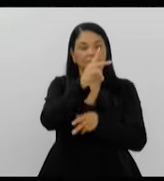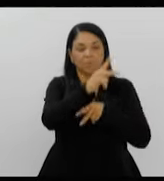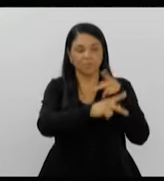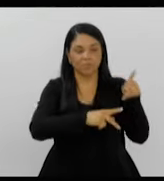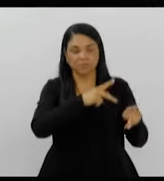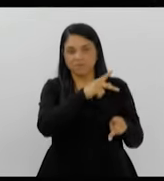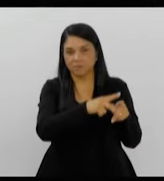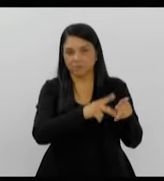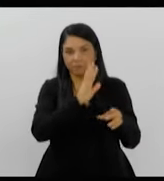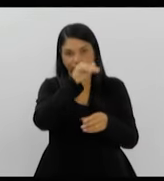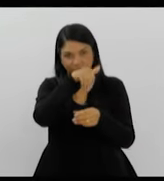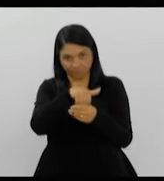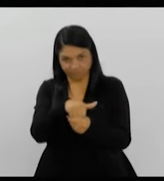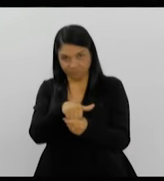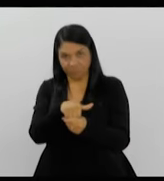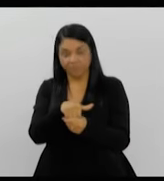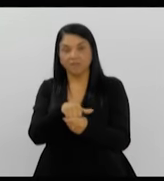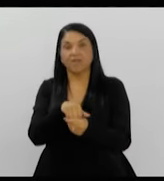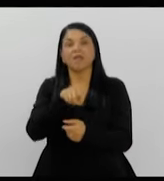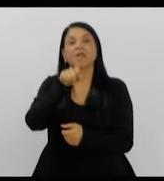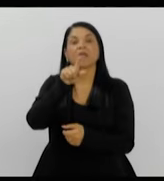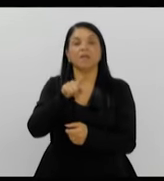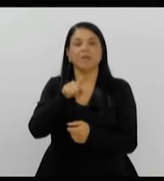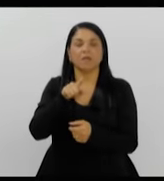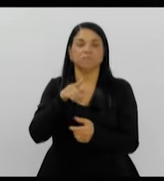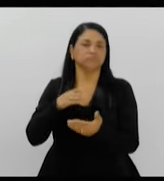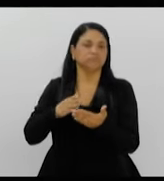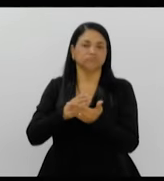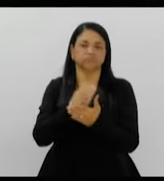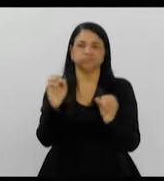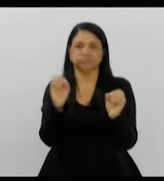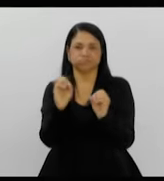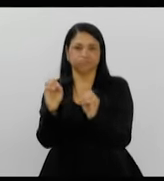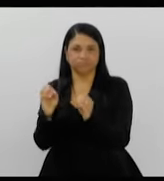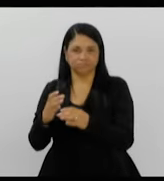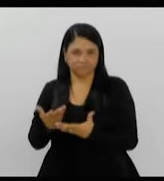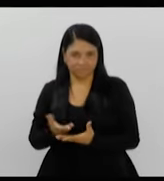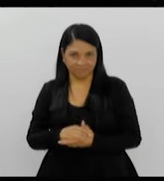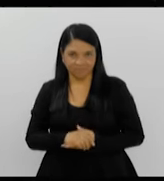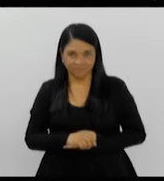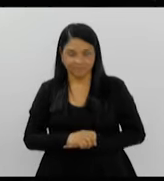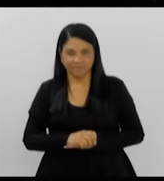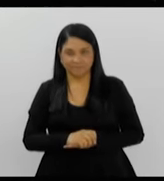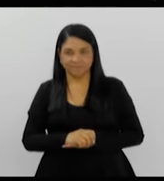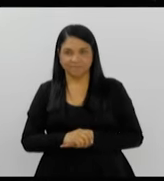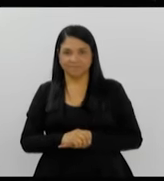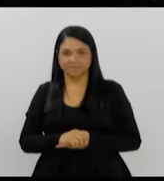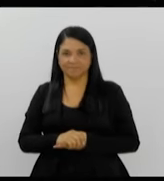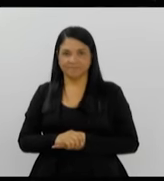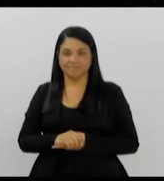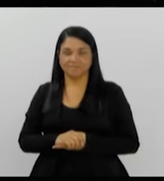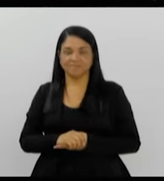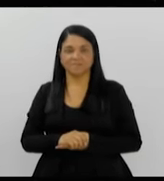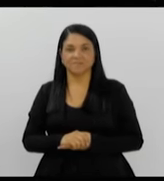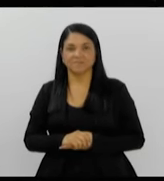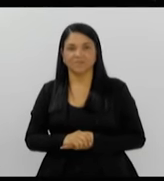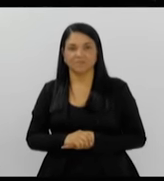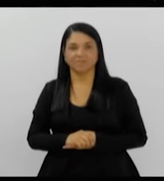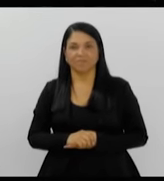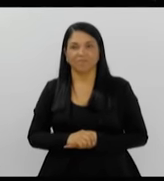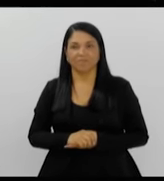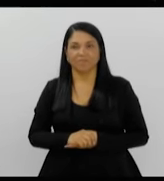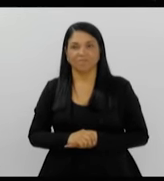urnas através do voto e quem desaprova porque o resto aqui e